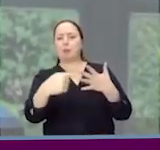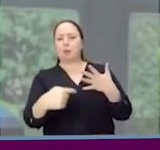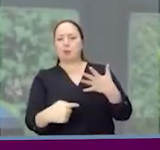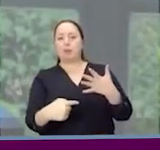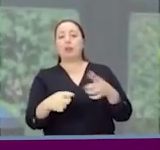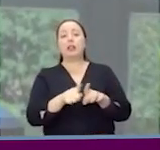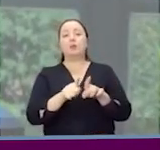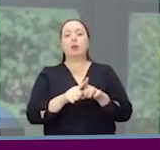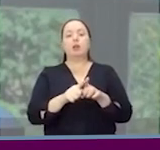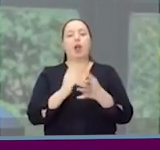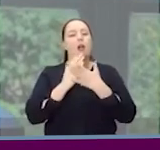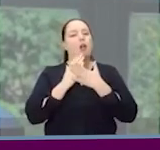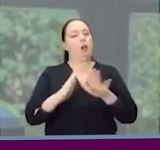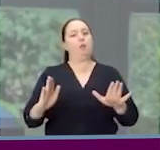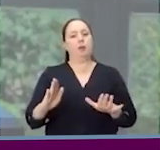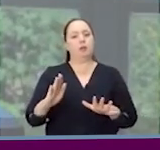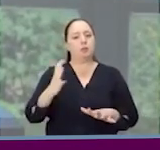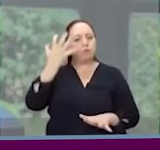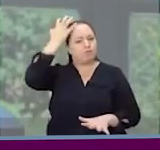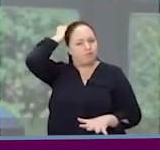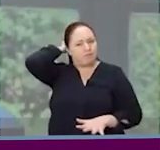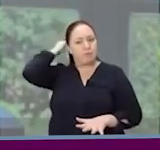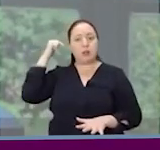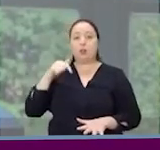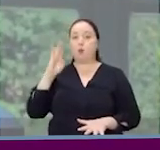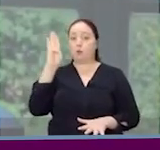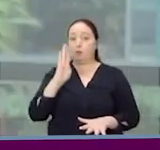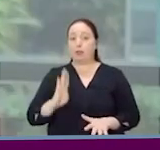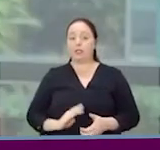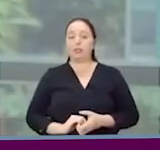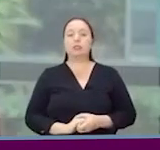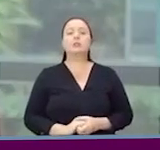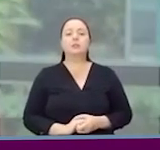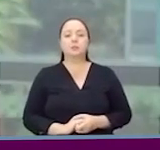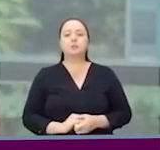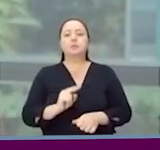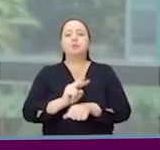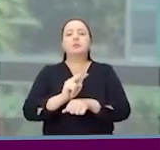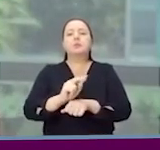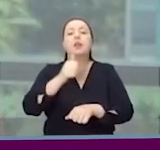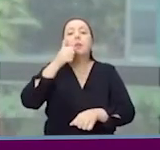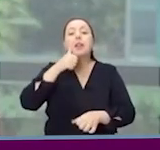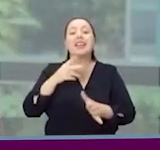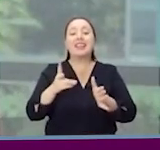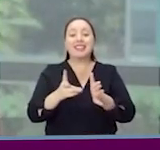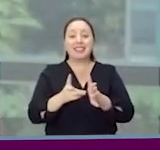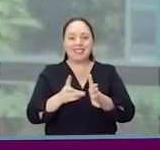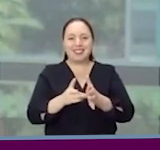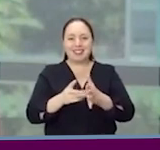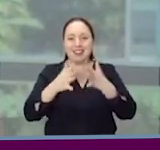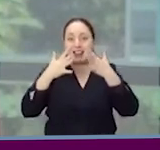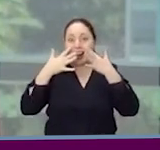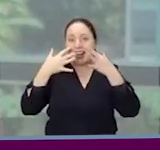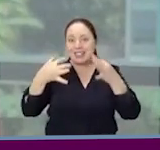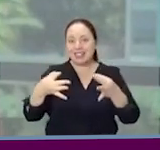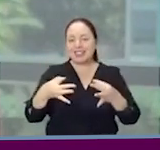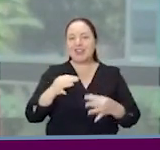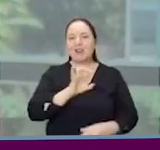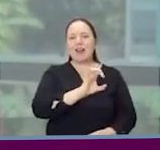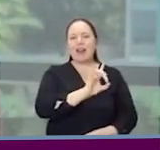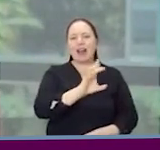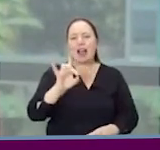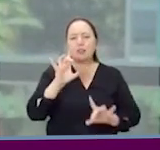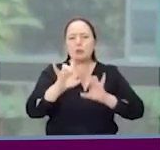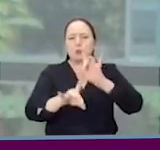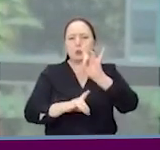queremos erradicar o escalpelamento no Brasil. Estamos também cuidando da mulher indígena. Estamos dando atenção